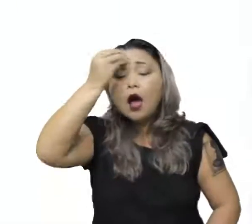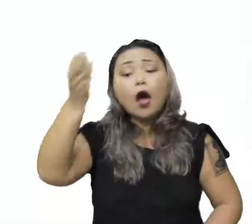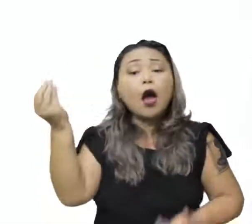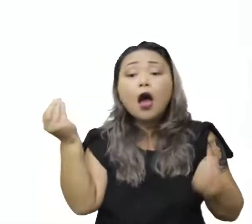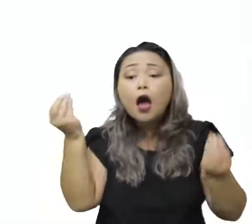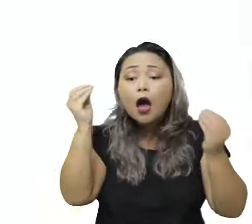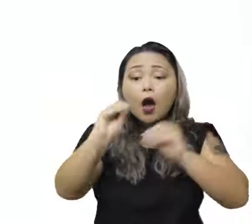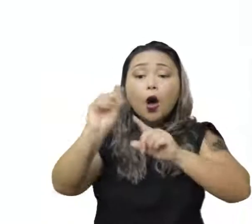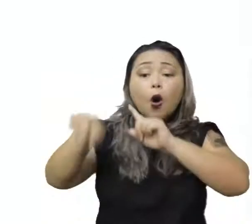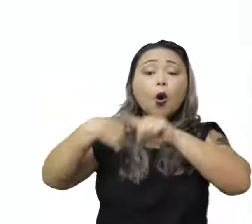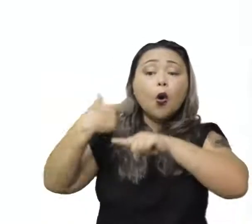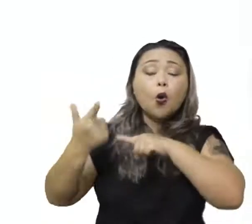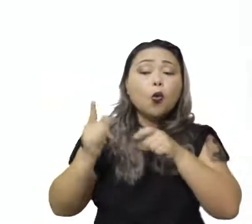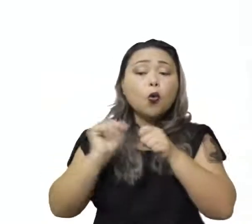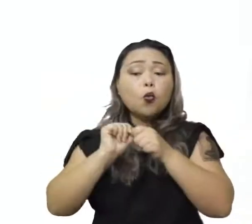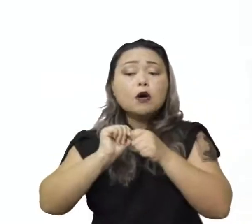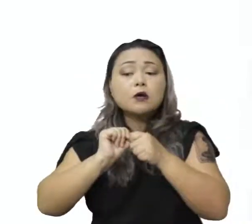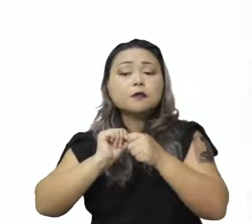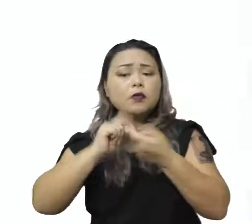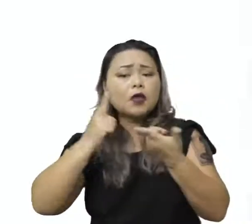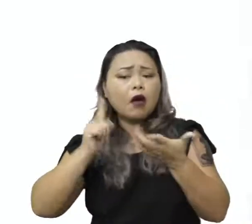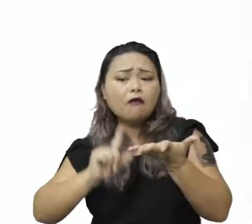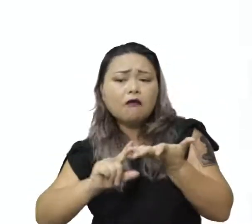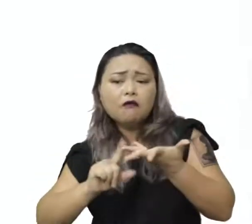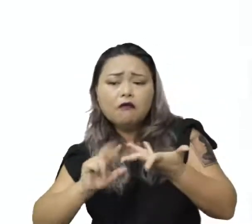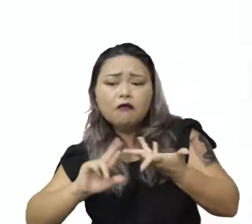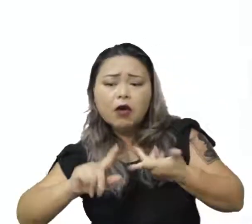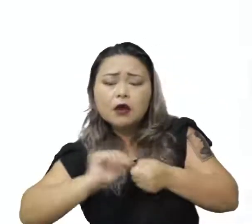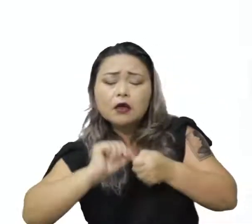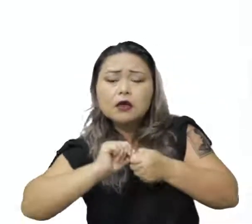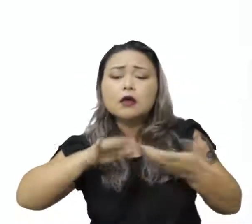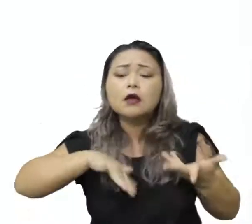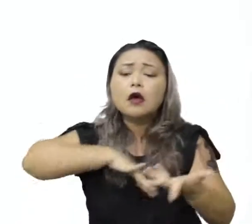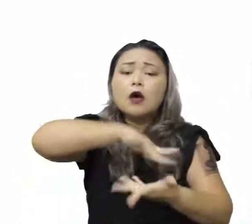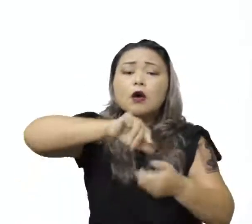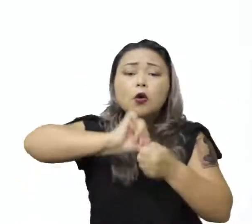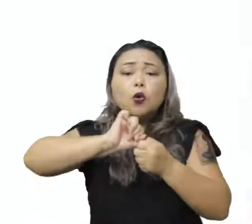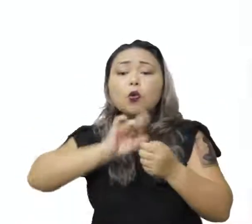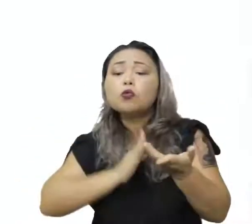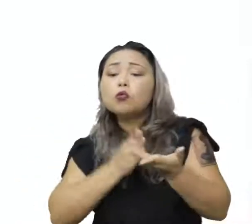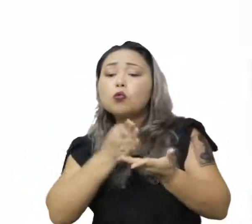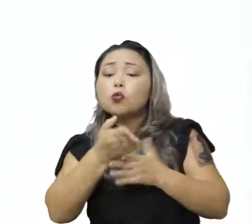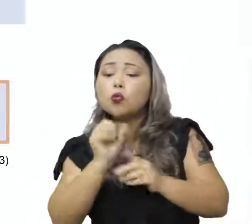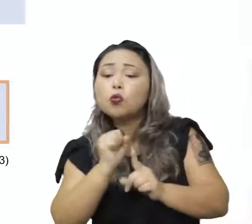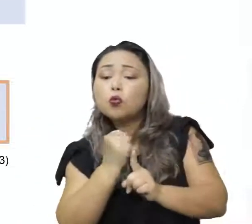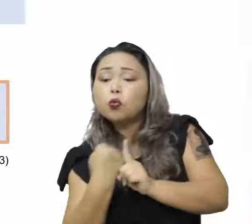analisar esses diferentes meios de produção, circulação de riqueza e suas implicações